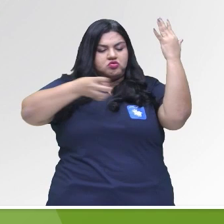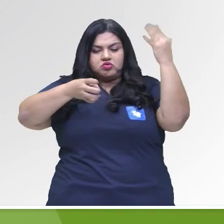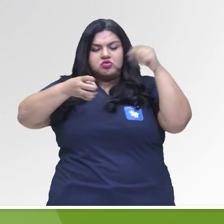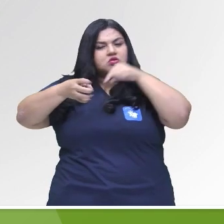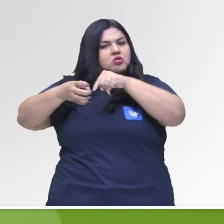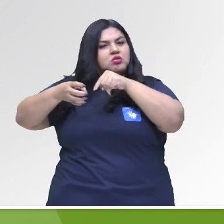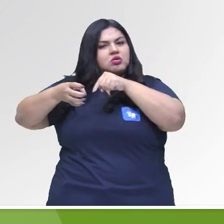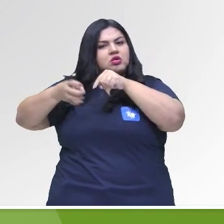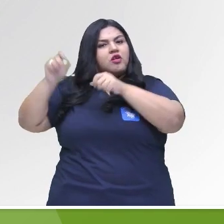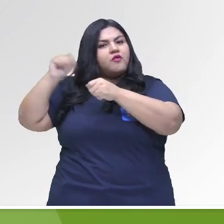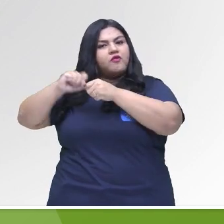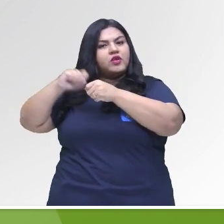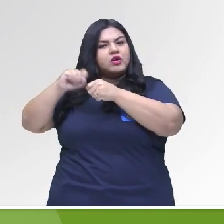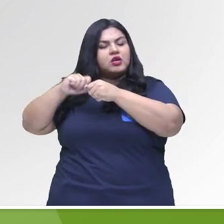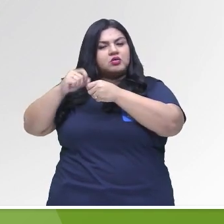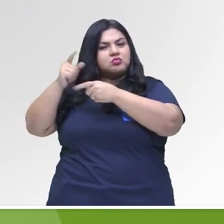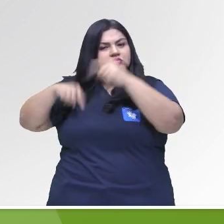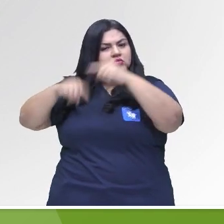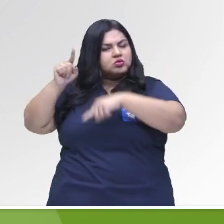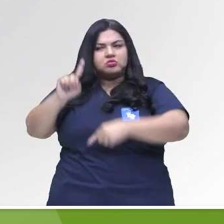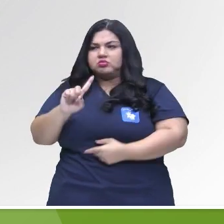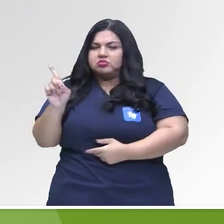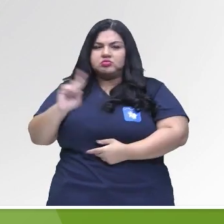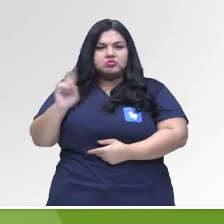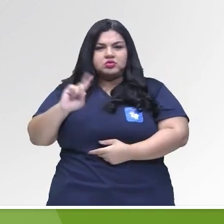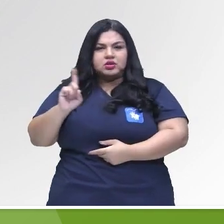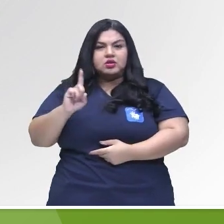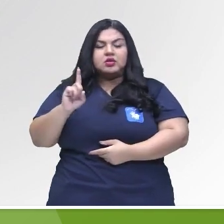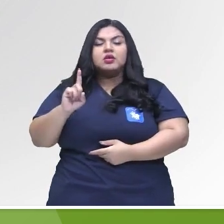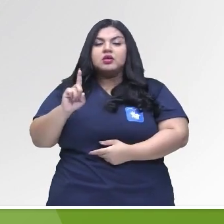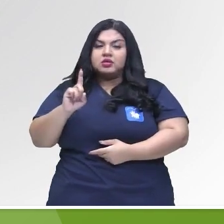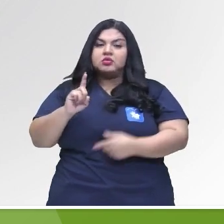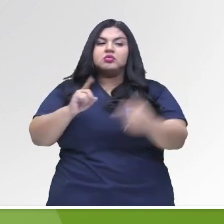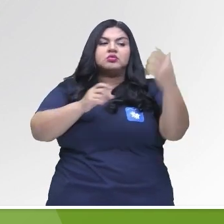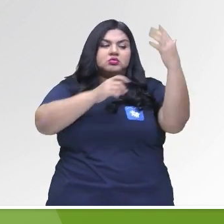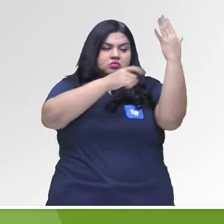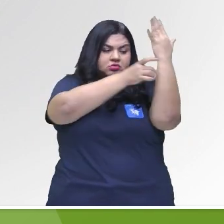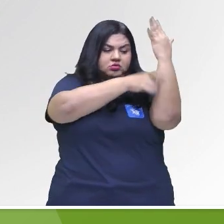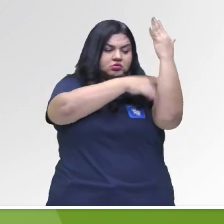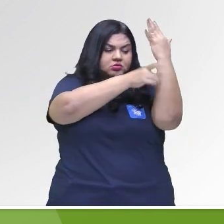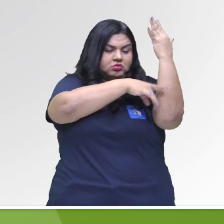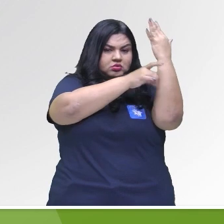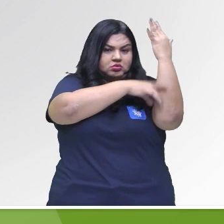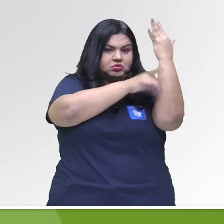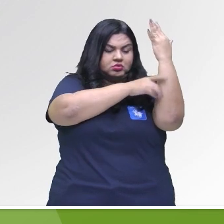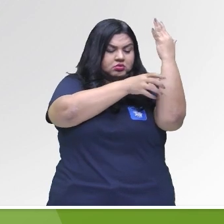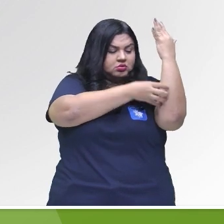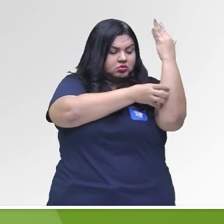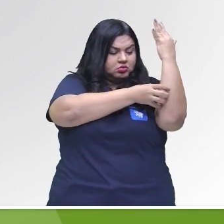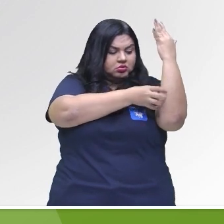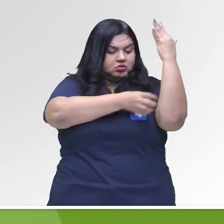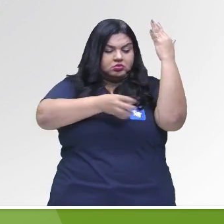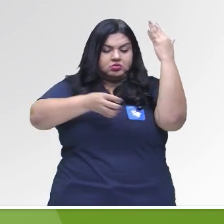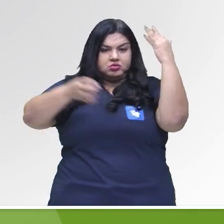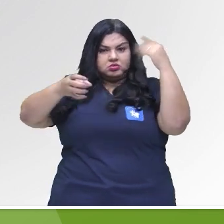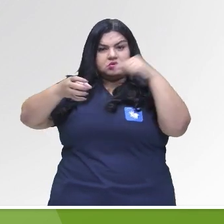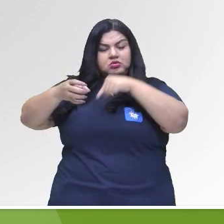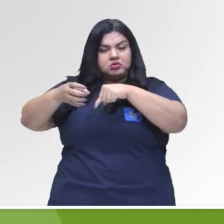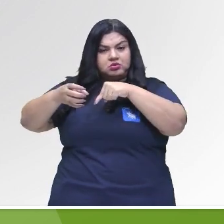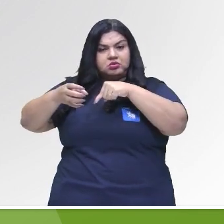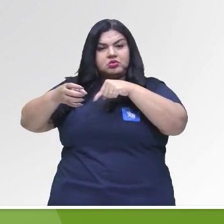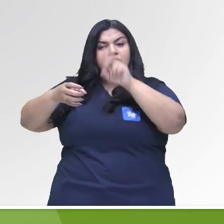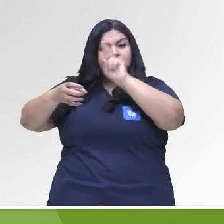e já vai fazendo o objeto, não é bem assim. Pega-se o látex, né, a borracha natural, para que ela